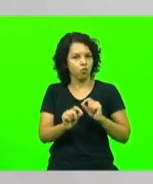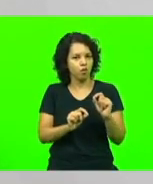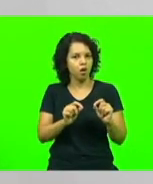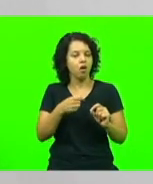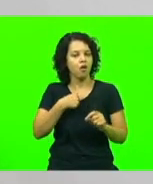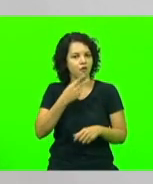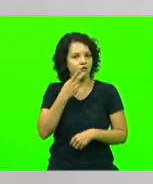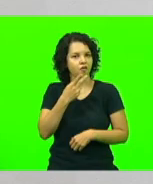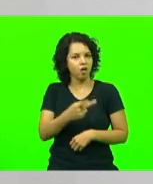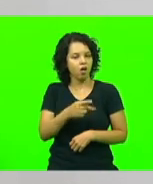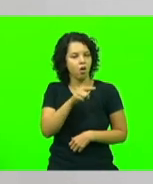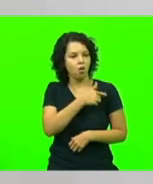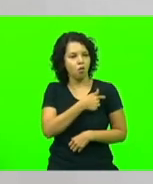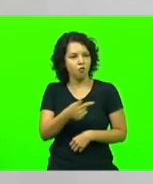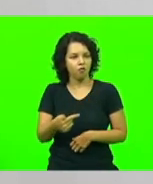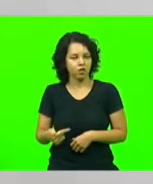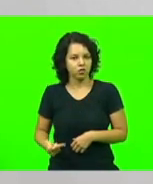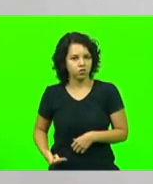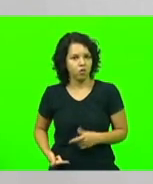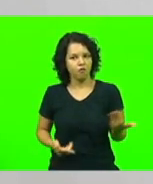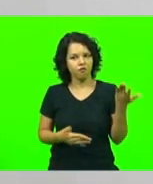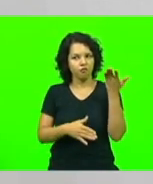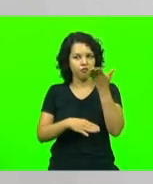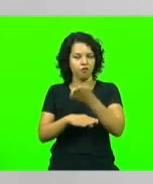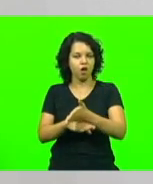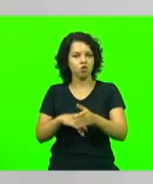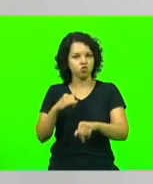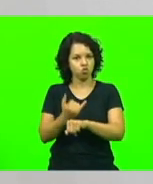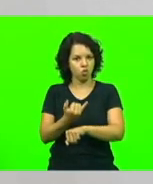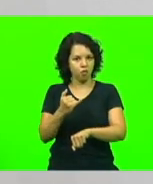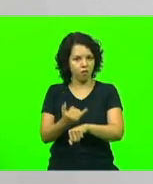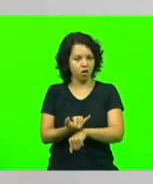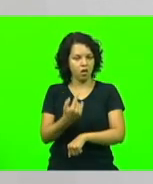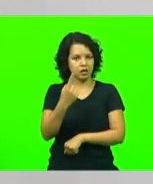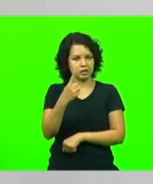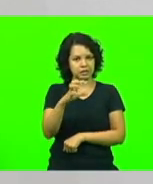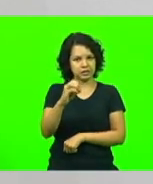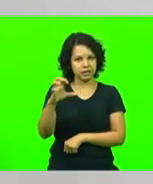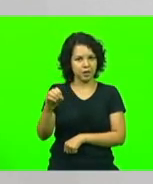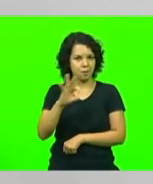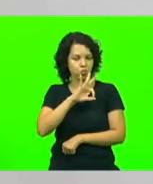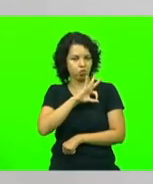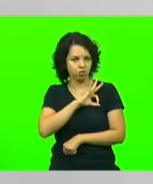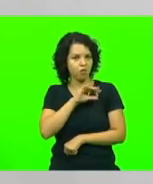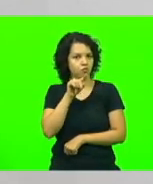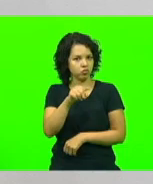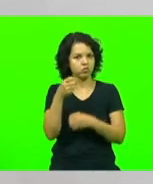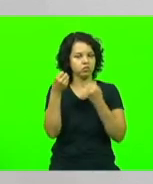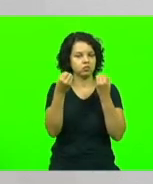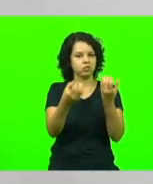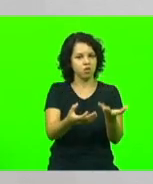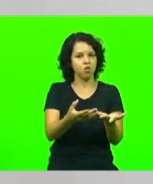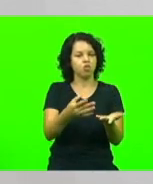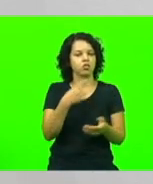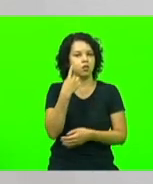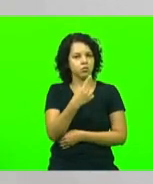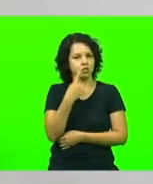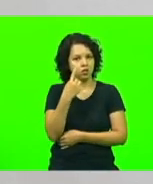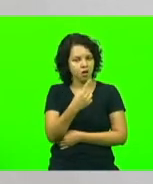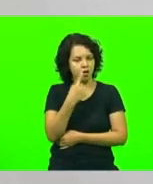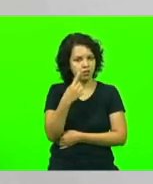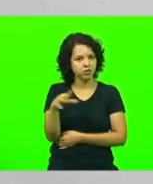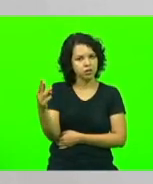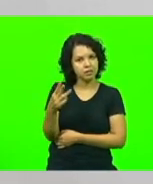esse governador não me apareça em Joinville com menos de 100 policiais lá, que foi o que você deu para os seus deputados da sua base na terceira